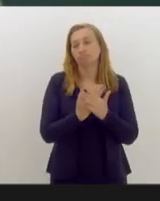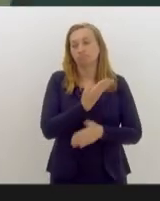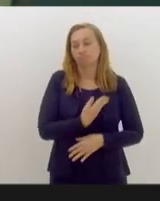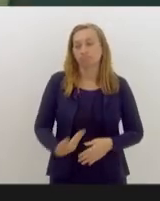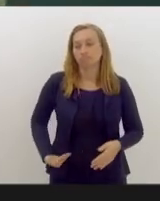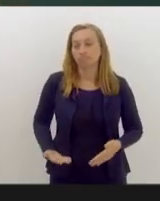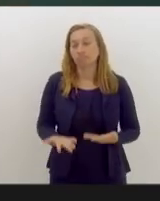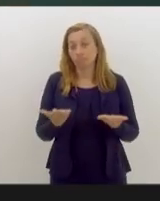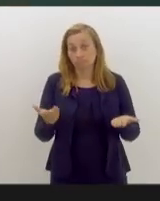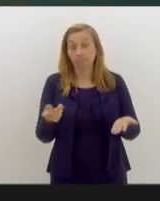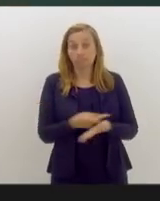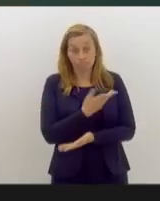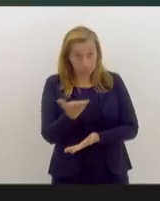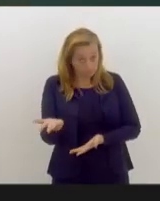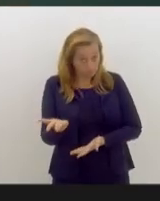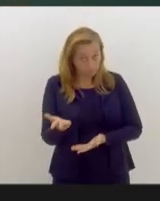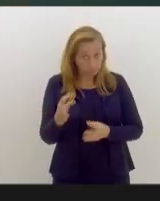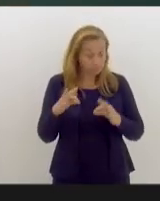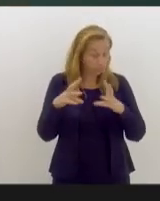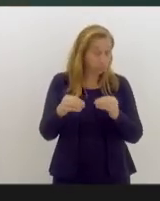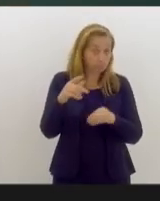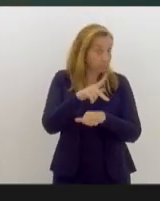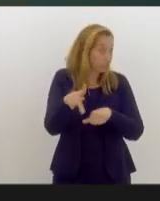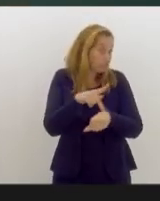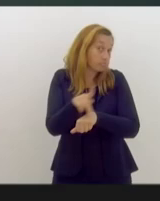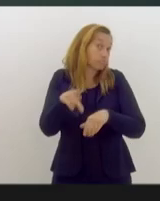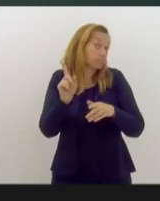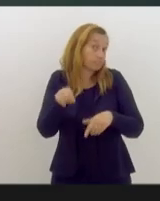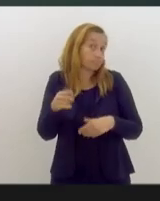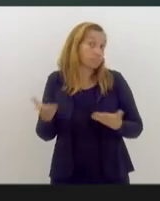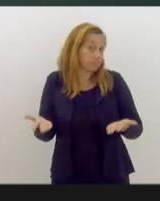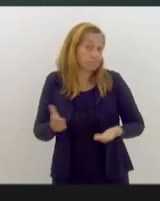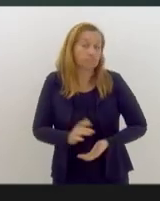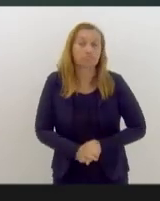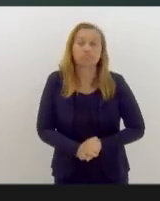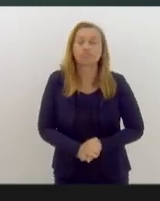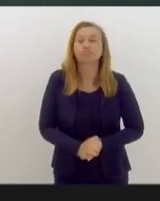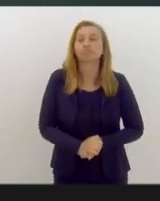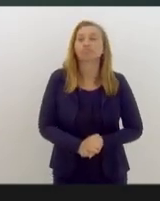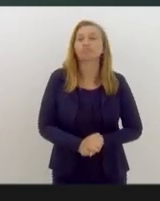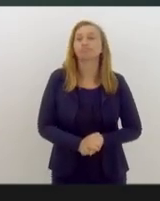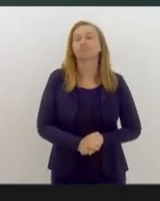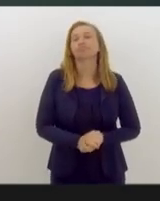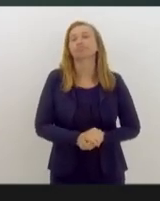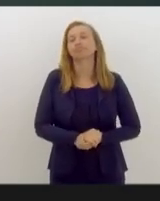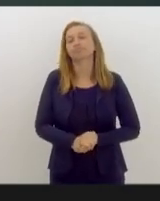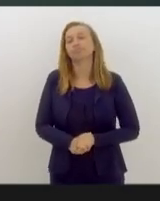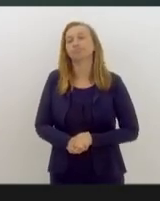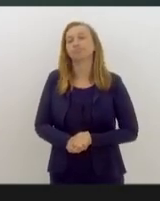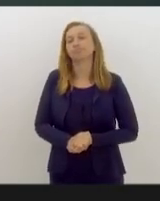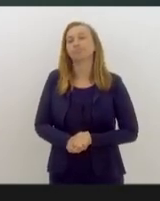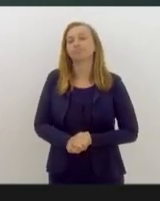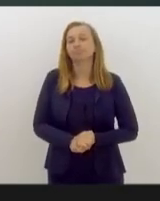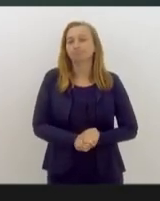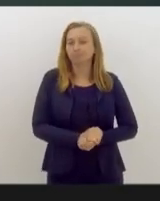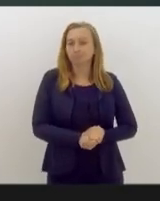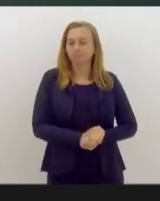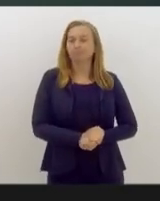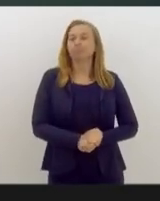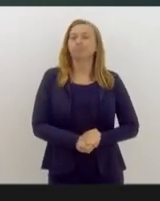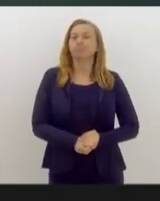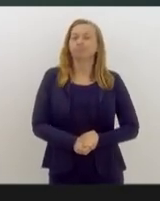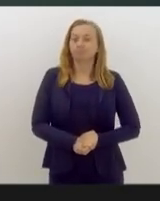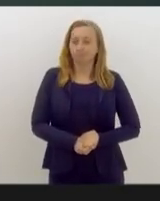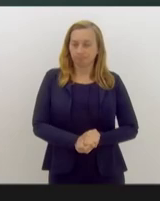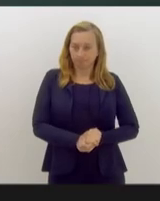é isso que veio acontecendo em todo o país, né? Em todos os estados da federação. Tá? E nós temos,